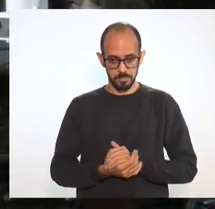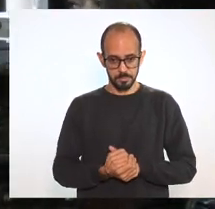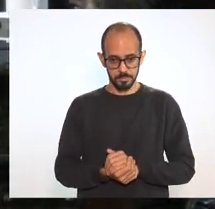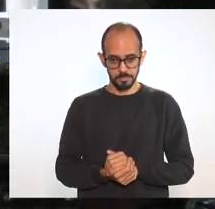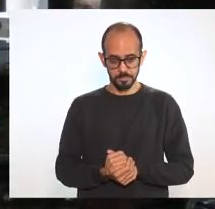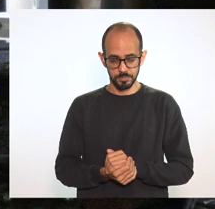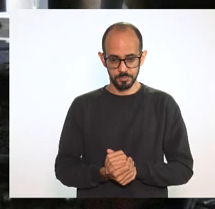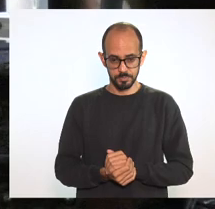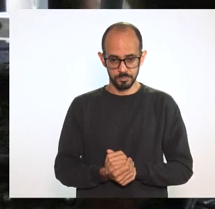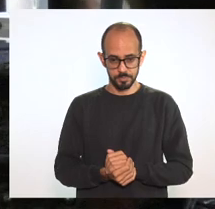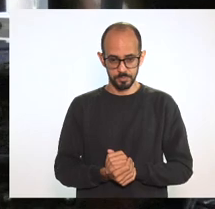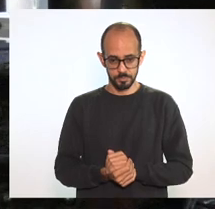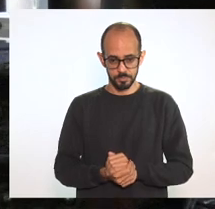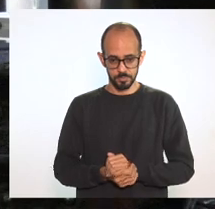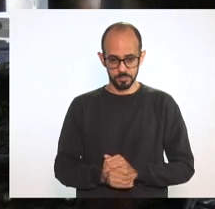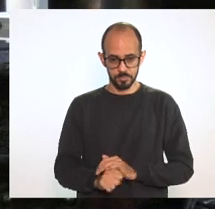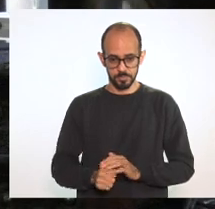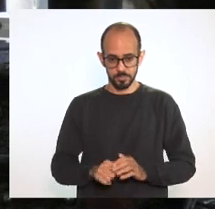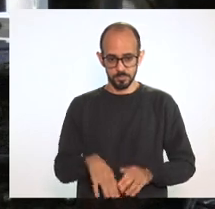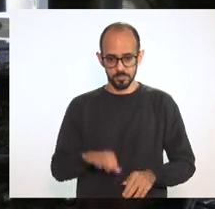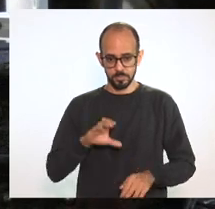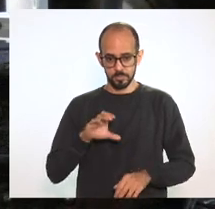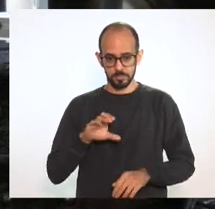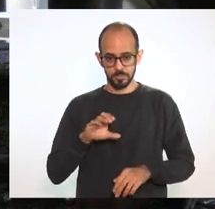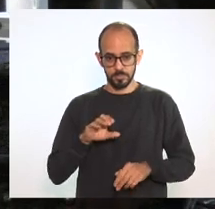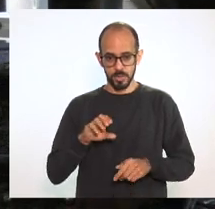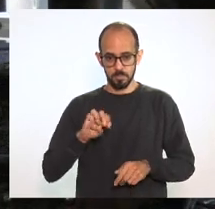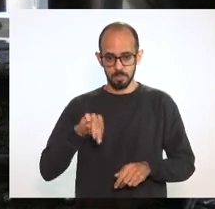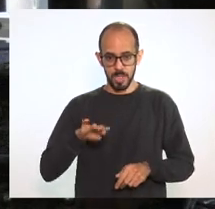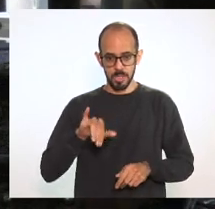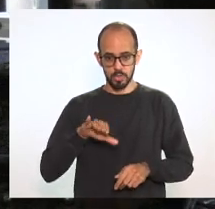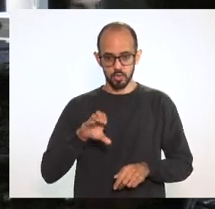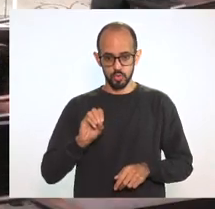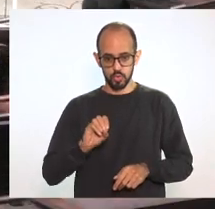caminhar o nome do deputado Carlos Augusto. Deputado Márcio.